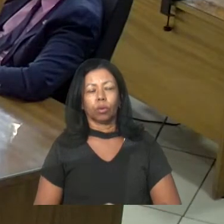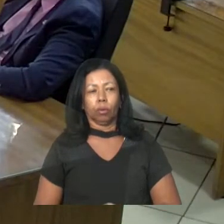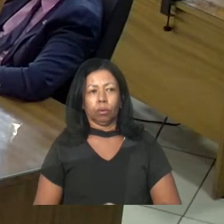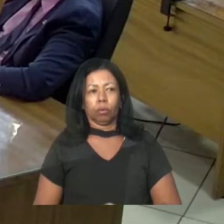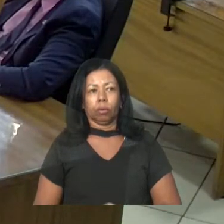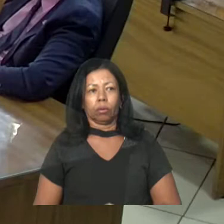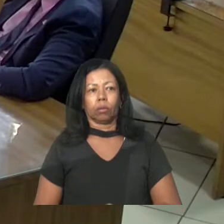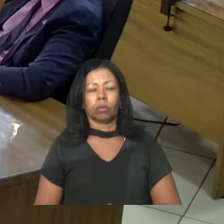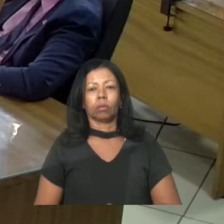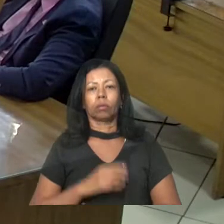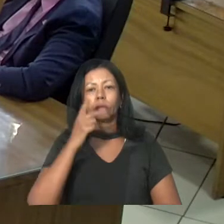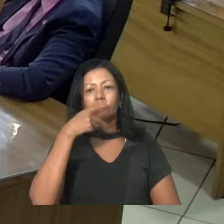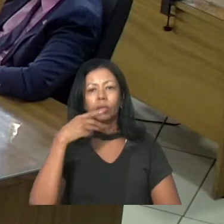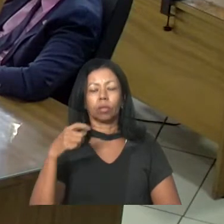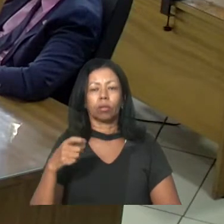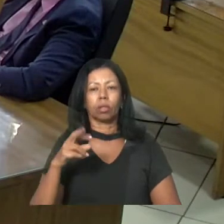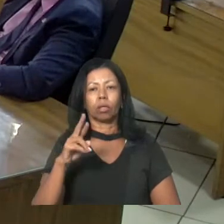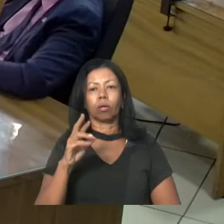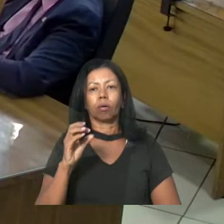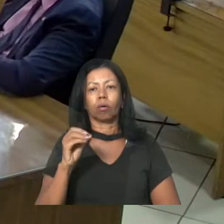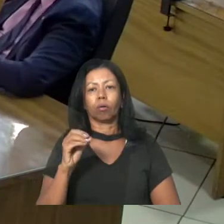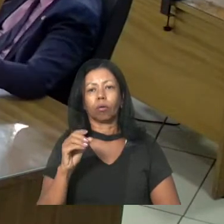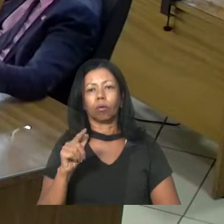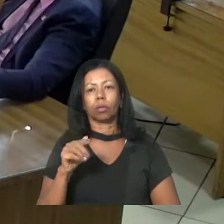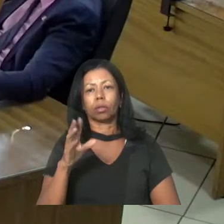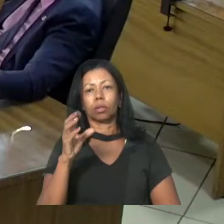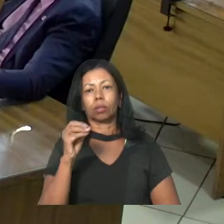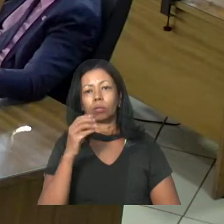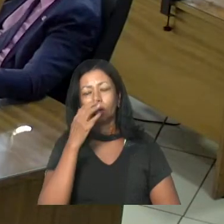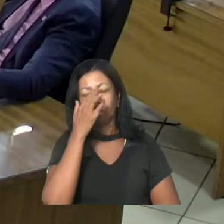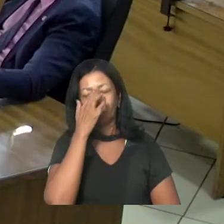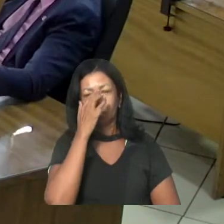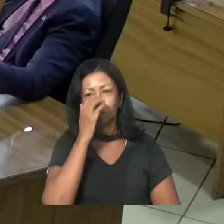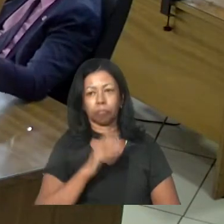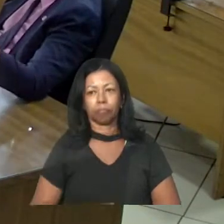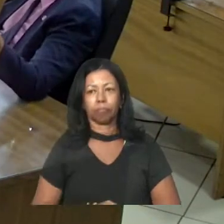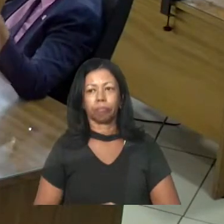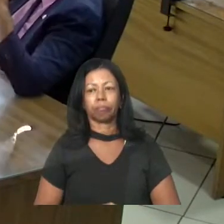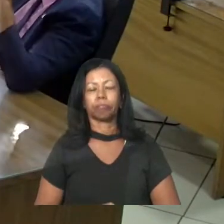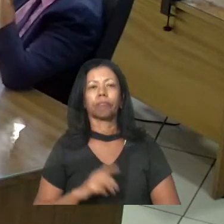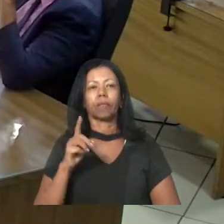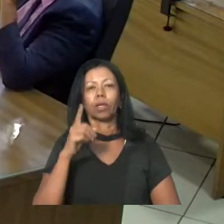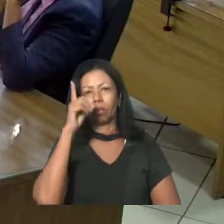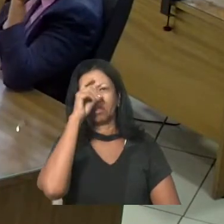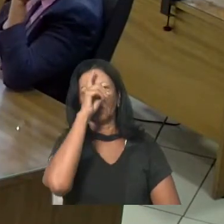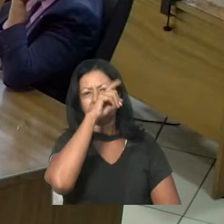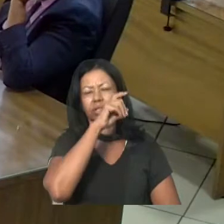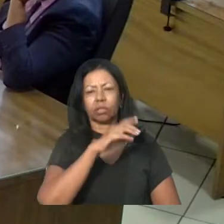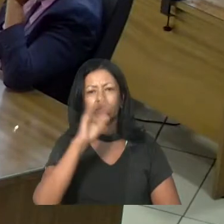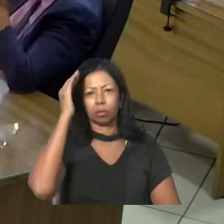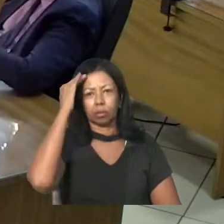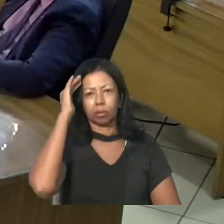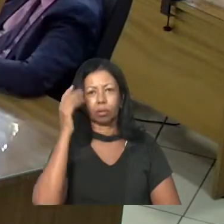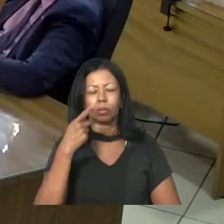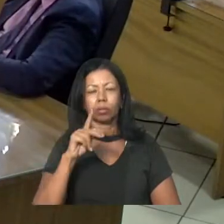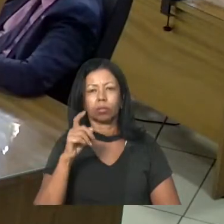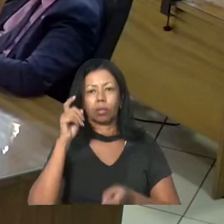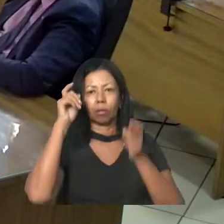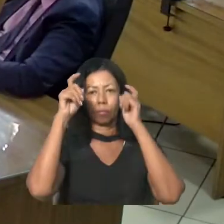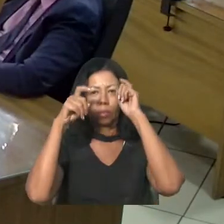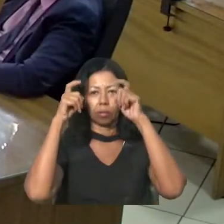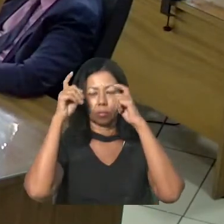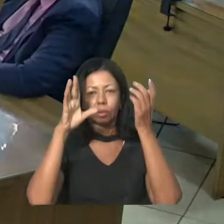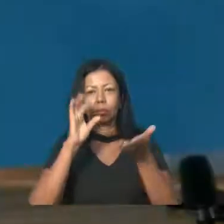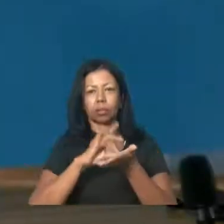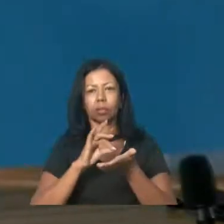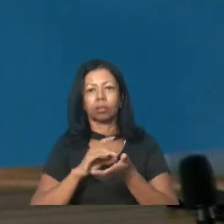na fala do Rodrigo, do vereador, nobre vereador Rodrigo Alemão, é que é complicado, Rodrigo. Eu entendo a sua preocupação, realmente,